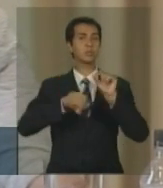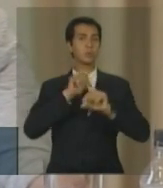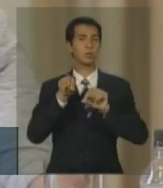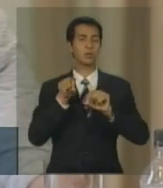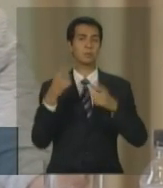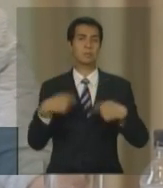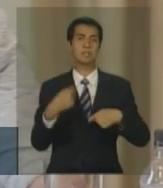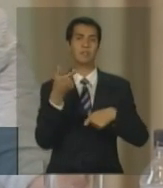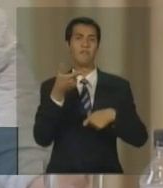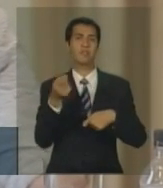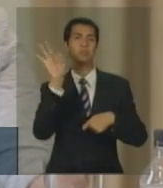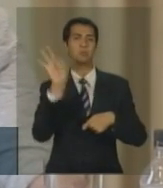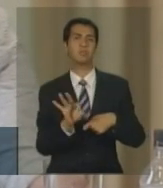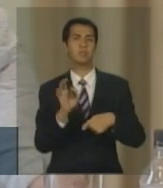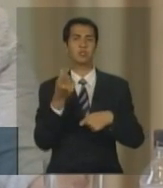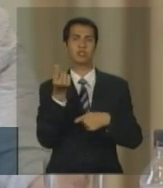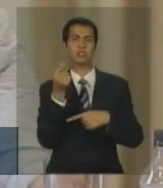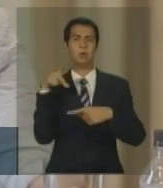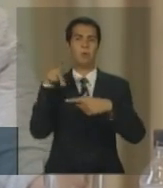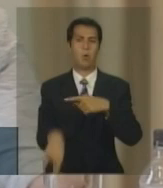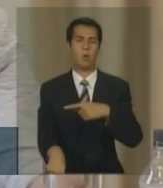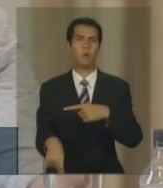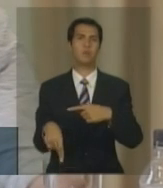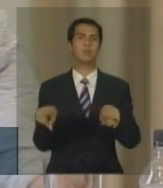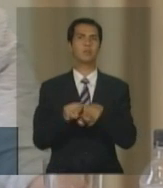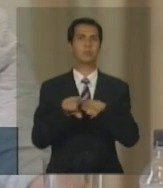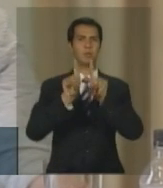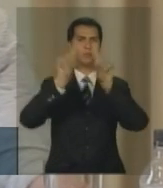cortes de 20%, cortar todos os seus